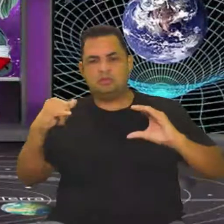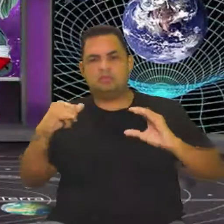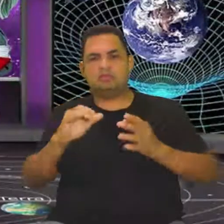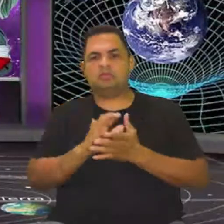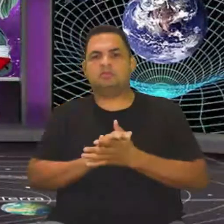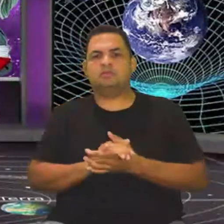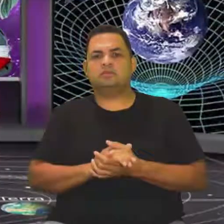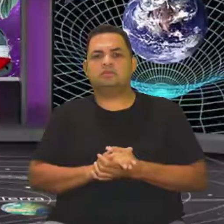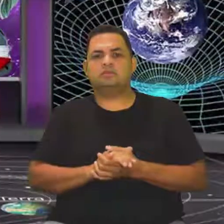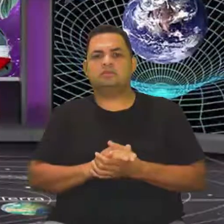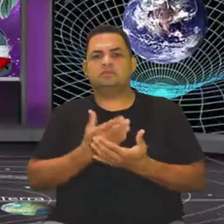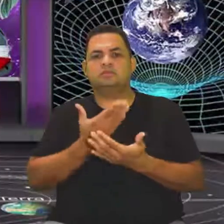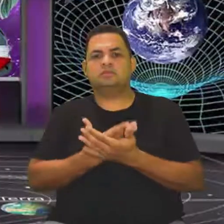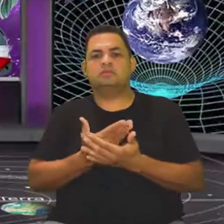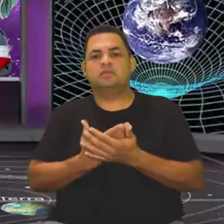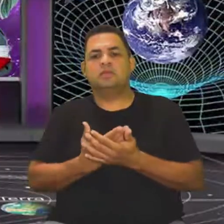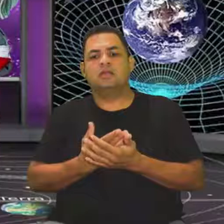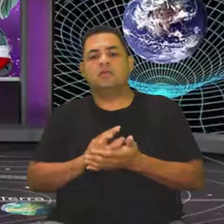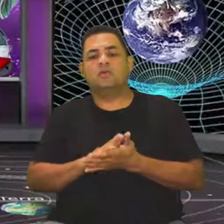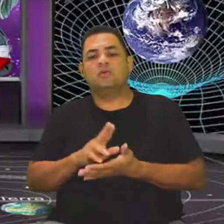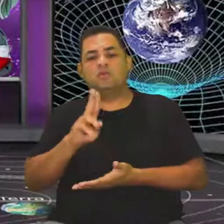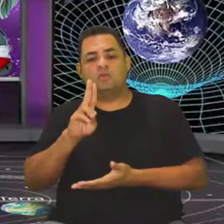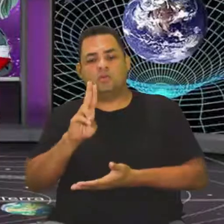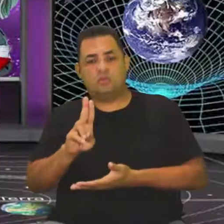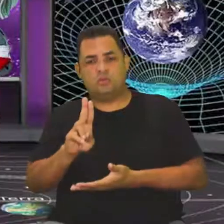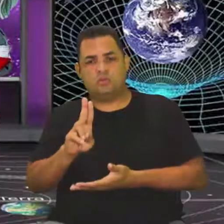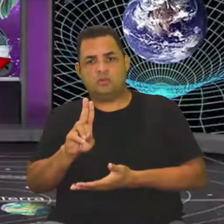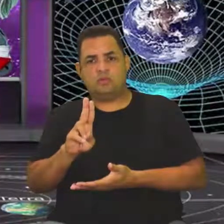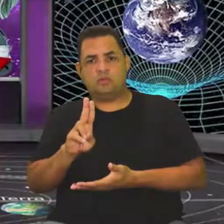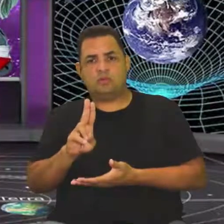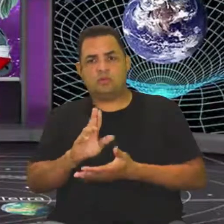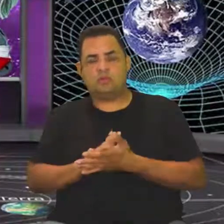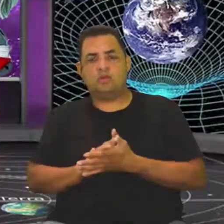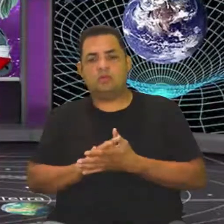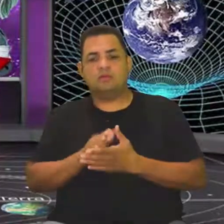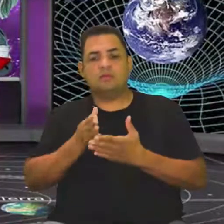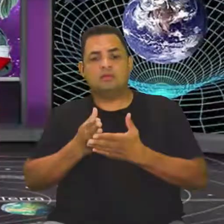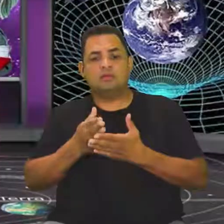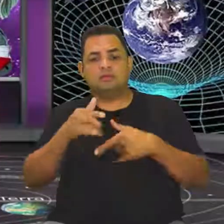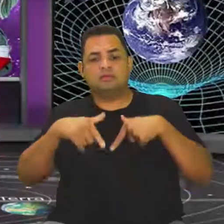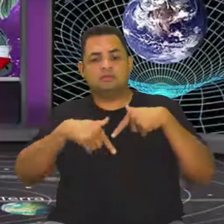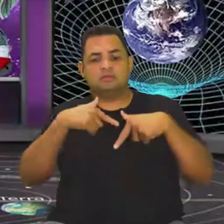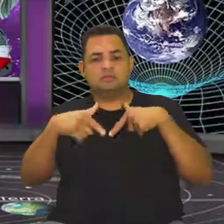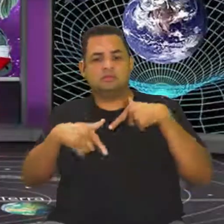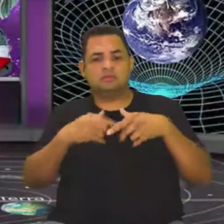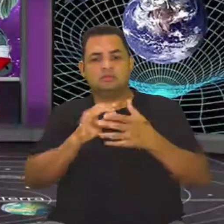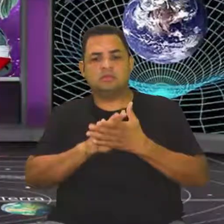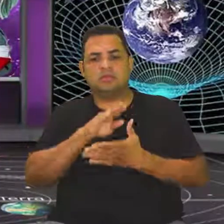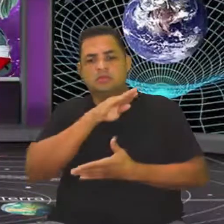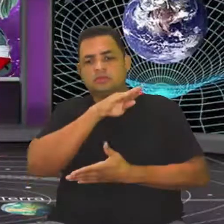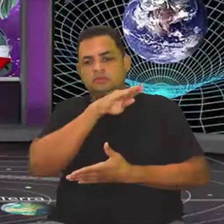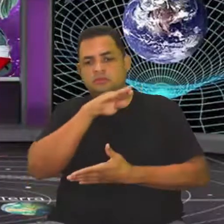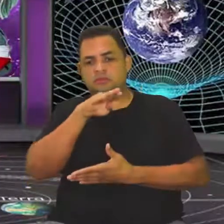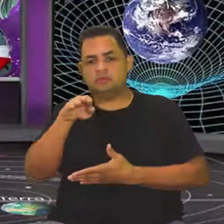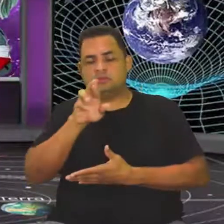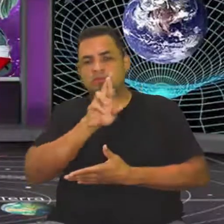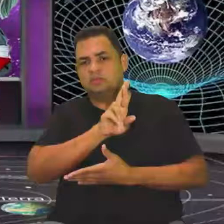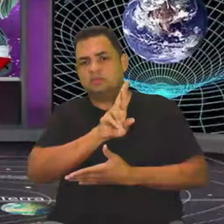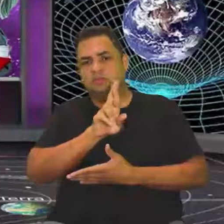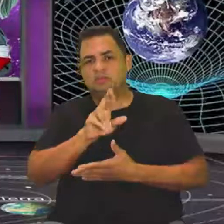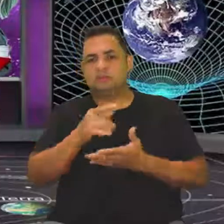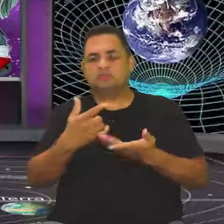vimos também a questão da tensão, né, pessoal? A tensão que alimenta lá o meu resistor que está em série, ela depende